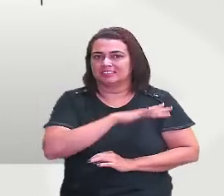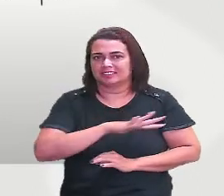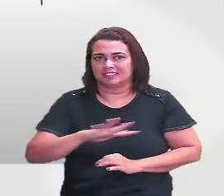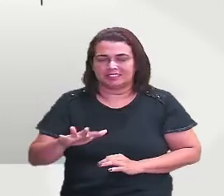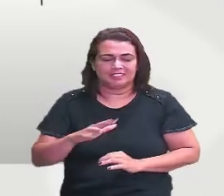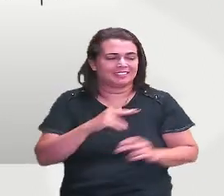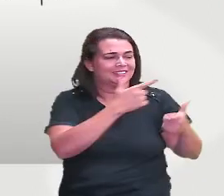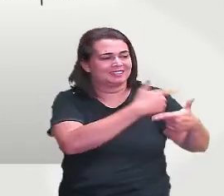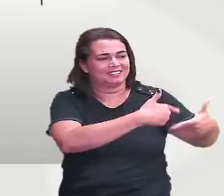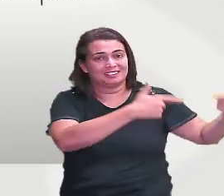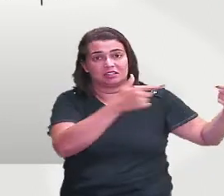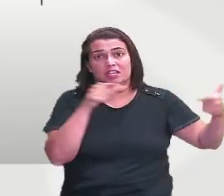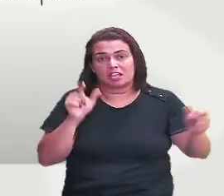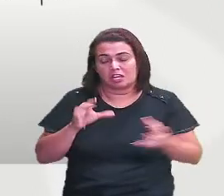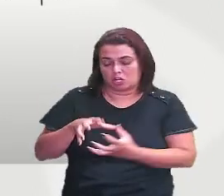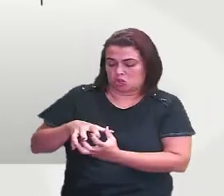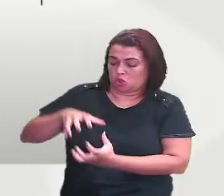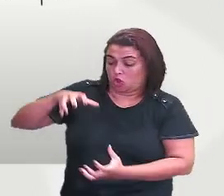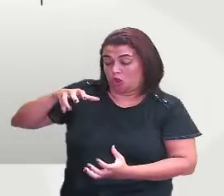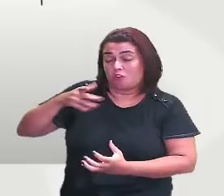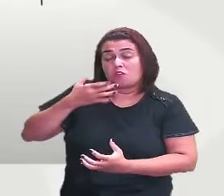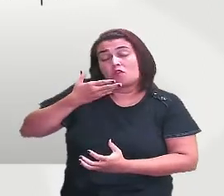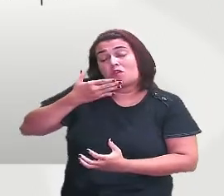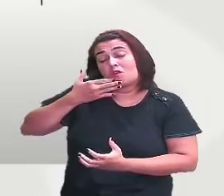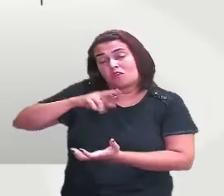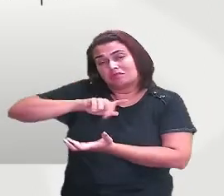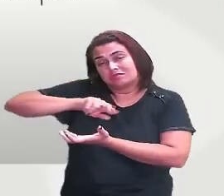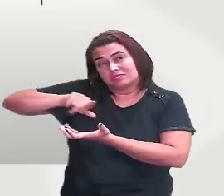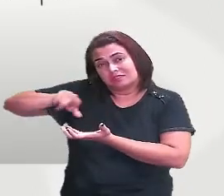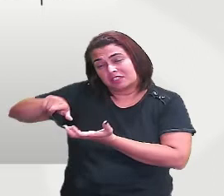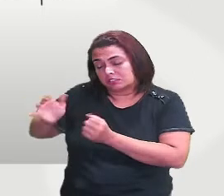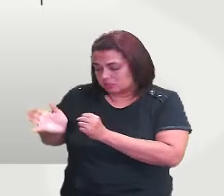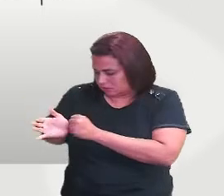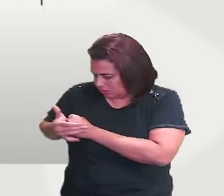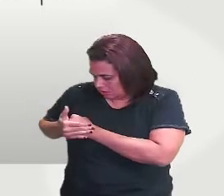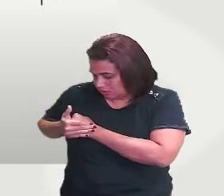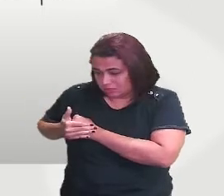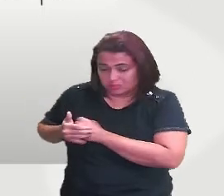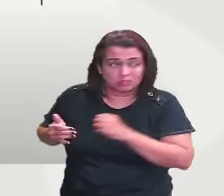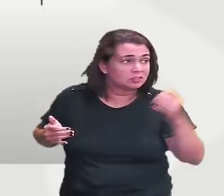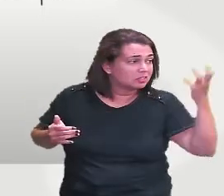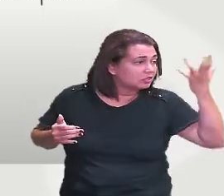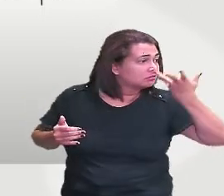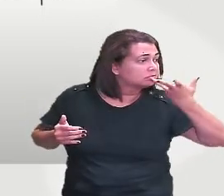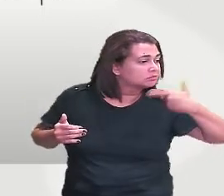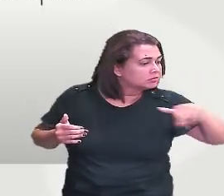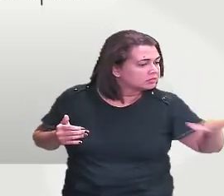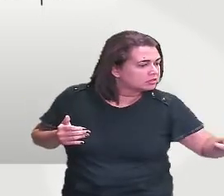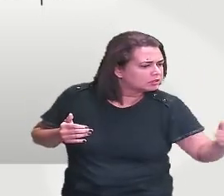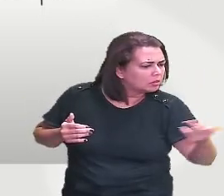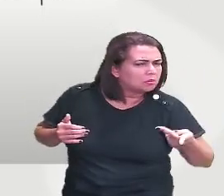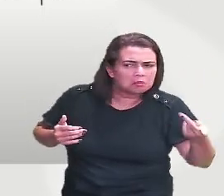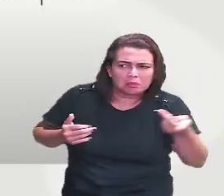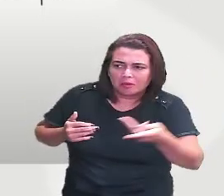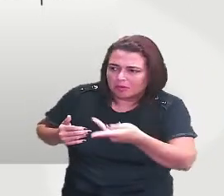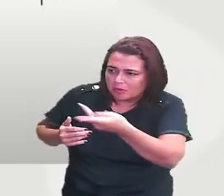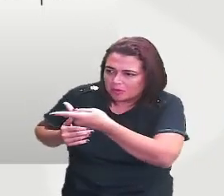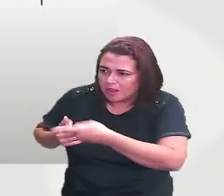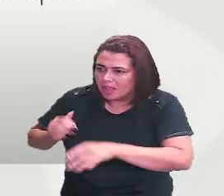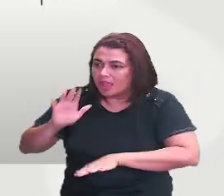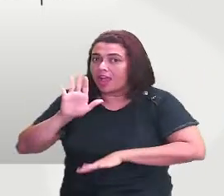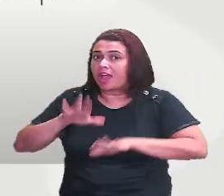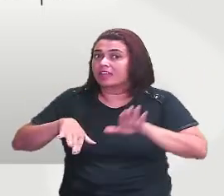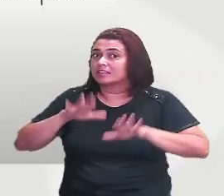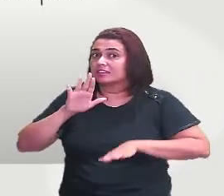esconde ovos coloridos, para elas descobrirem. Vez ou outra, deixa pegadas por